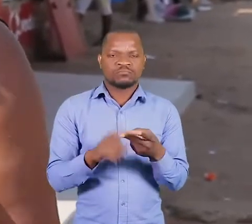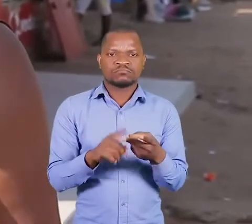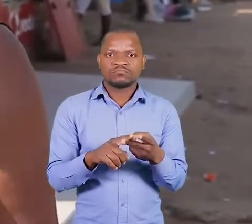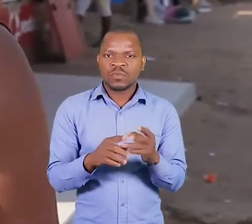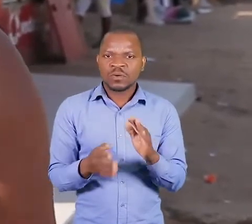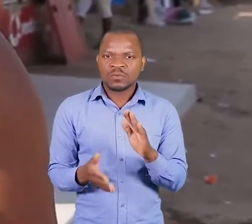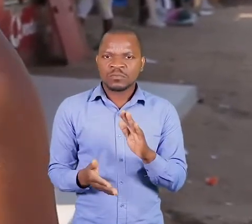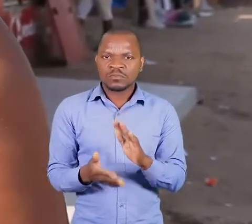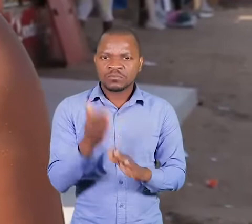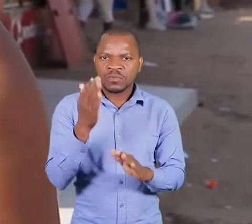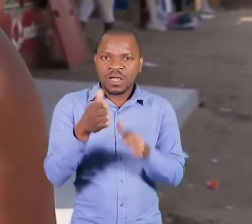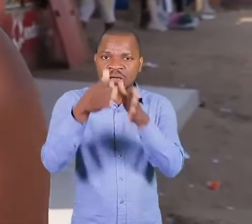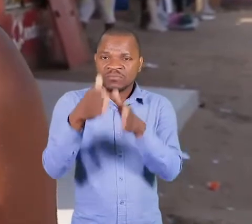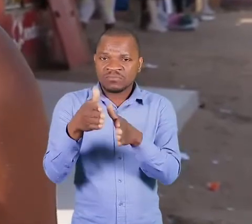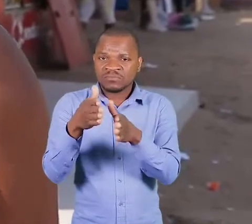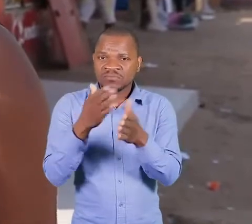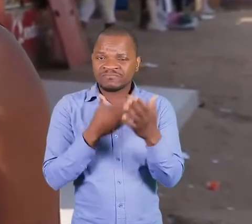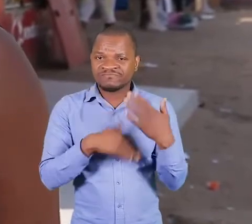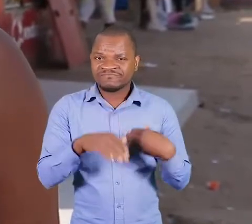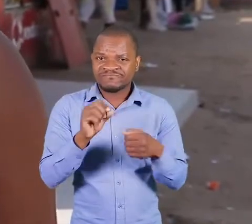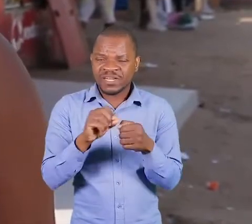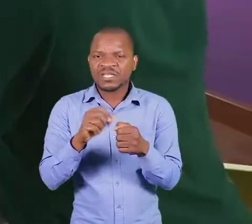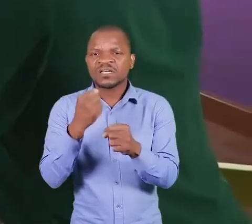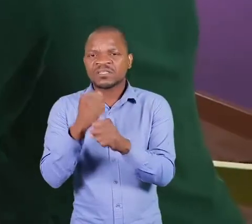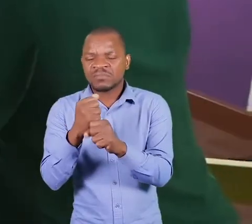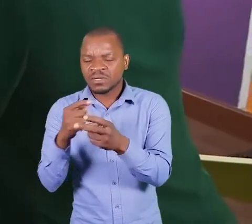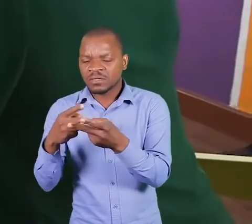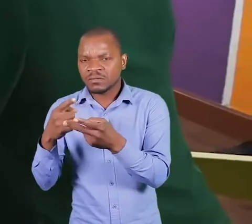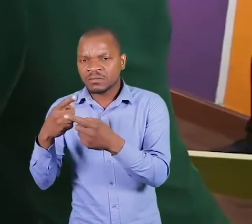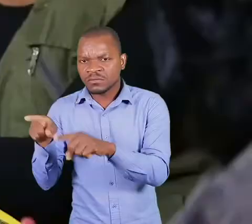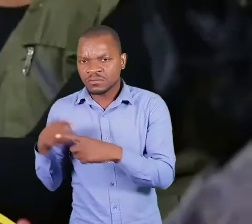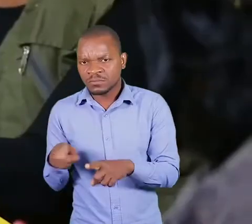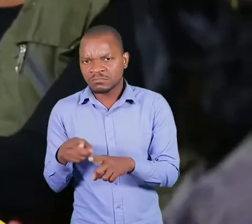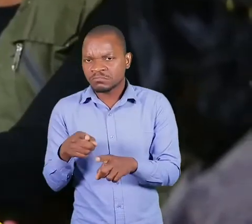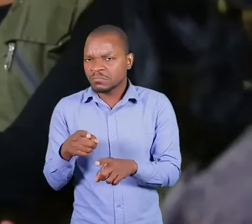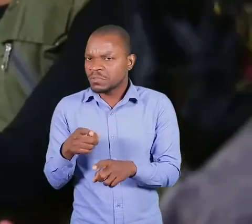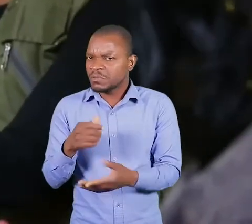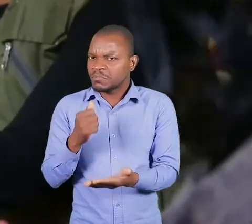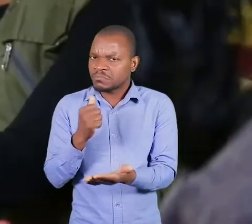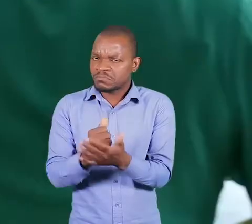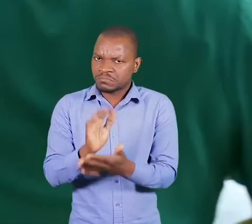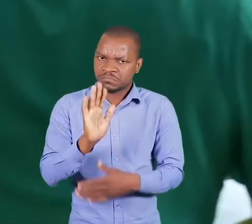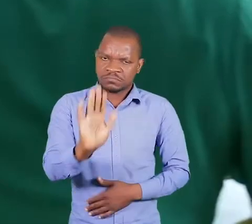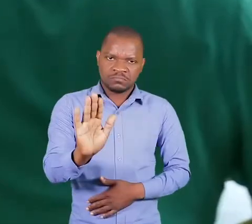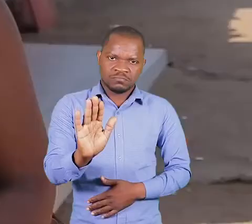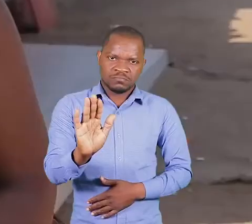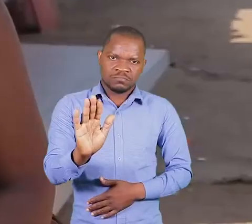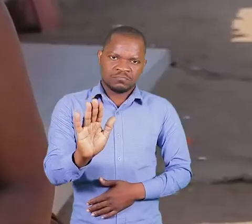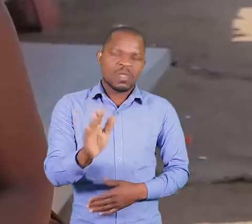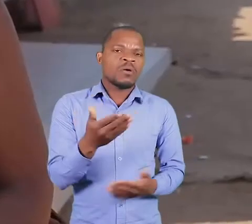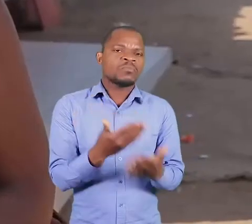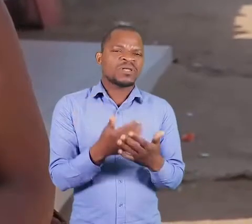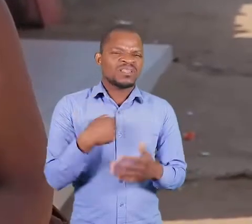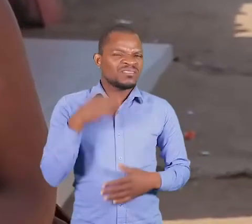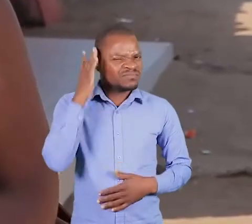desde a partir do momento que a pessoa queira fazer aquele tipo de trabalho. O trabalho não distingue mulheres e homens. Eu acho que todos